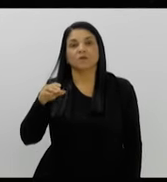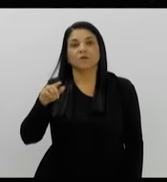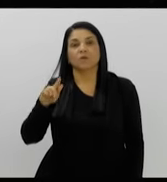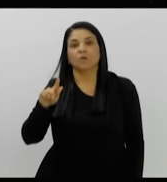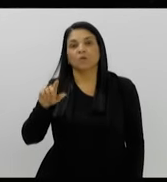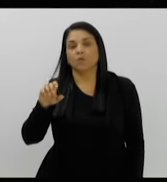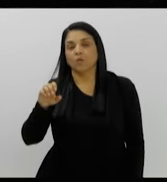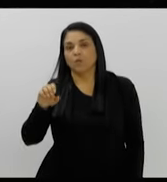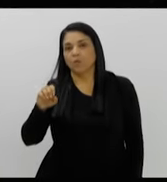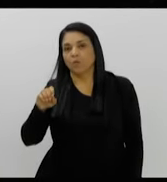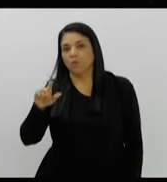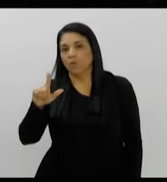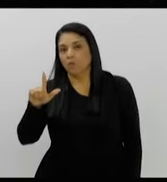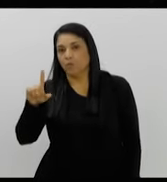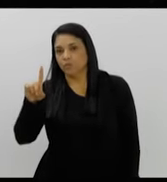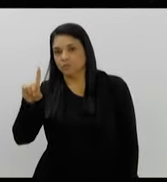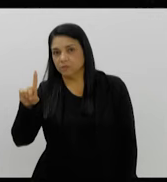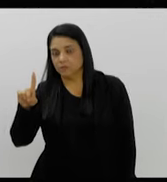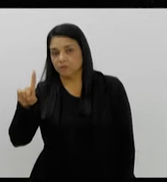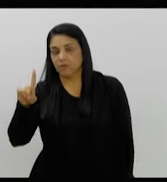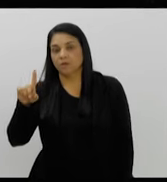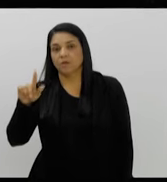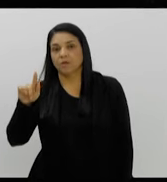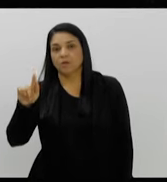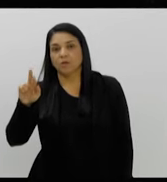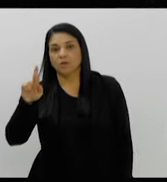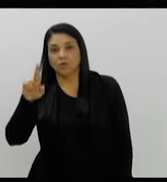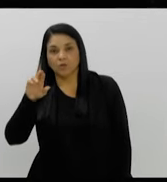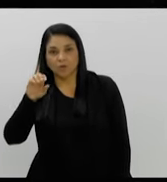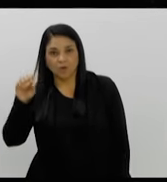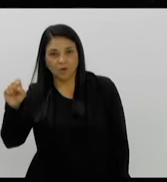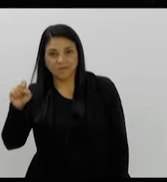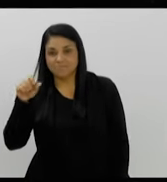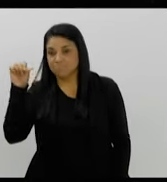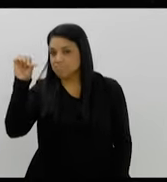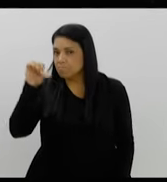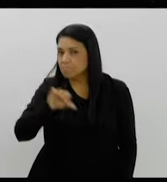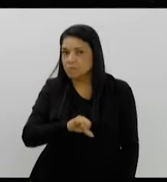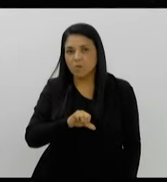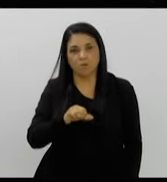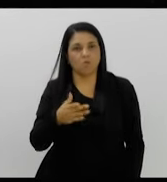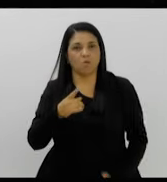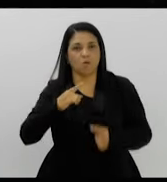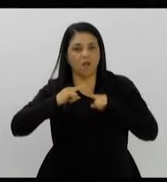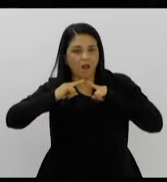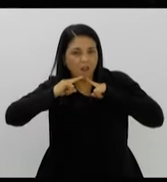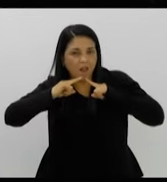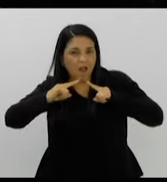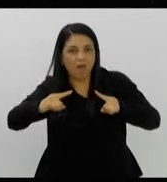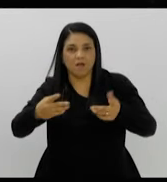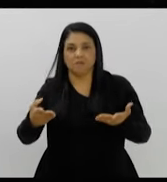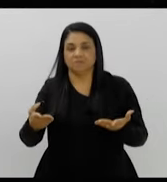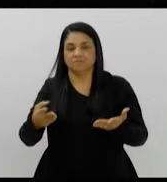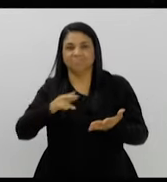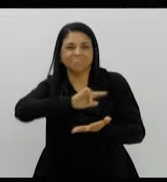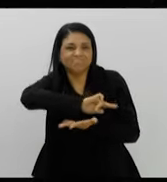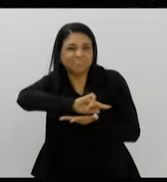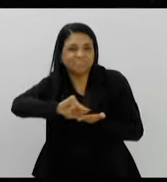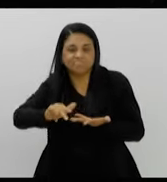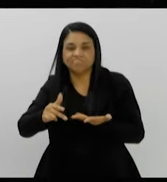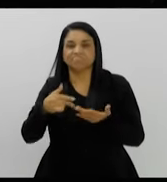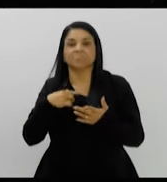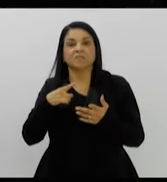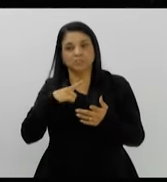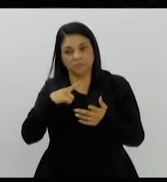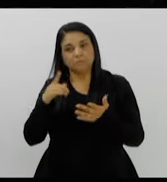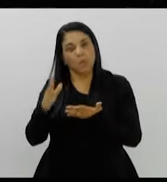se diz no popular nós não temos medo de dar nome aos bois aqui então ao mesmo tempo como nós tínhamos algumas empresas